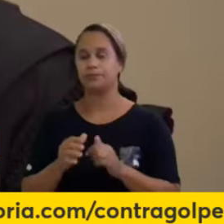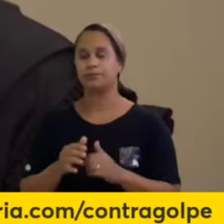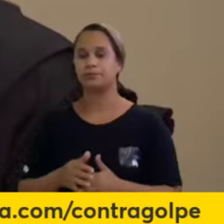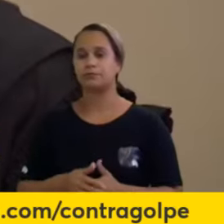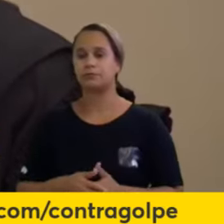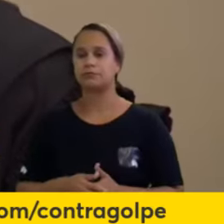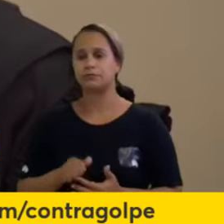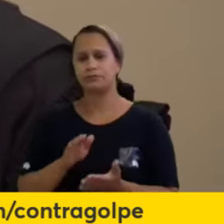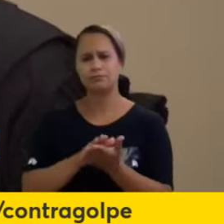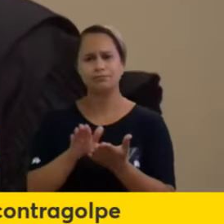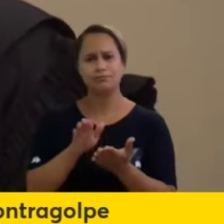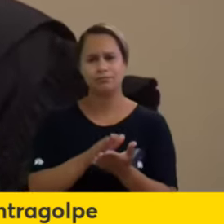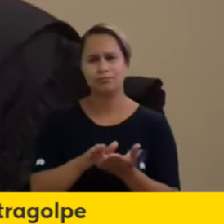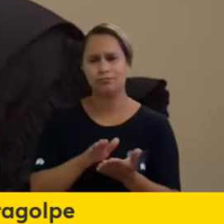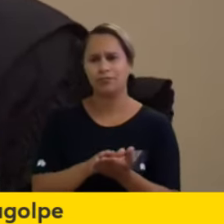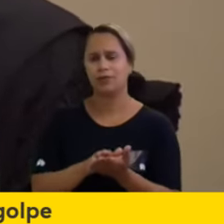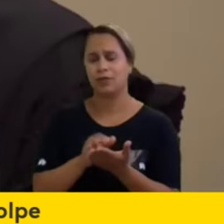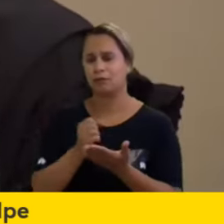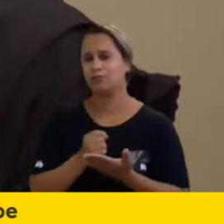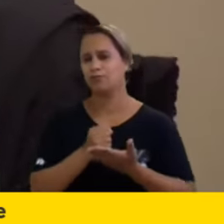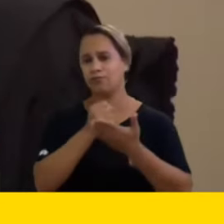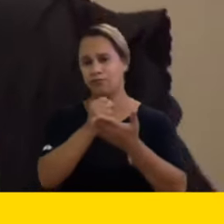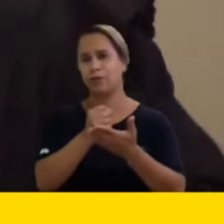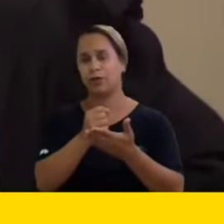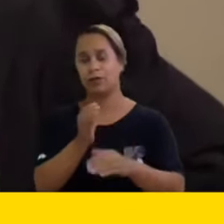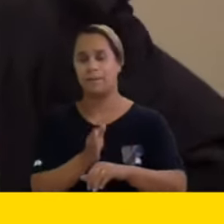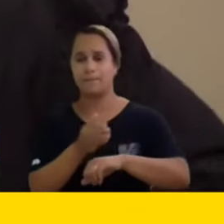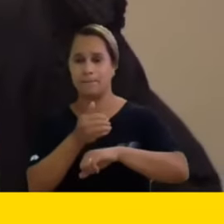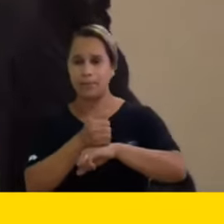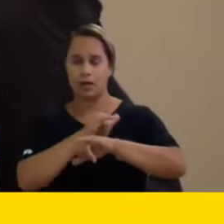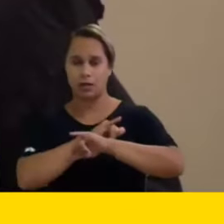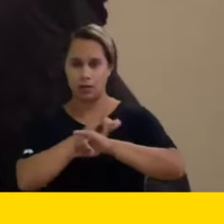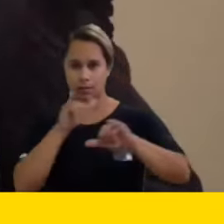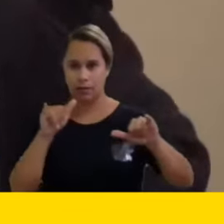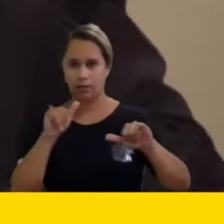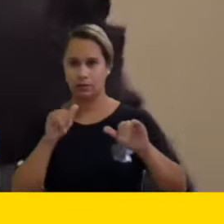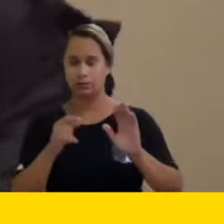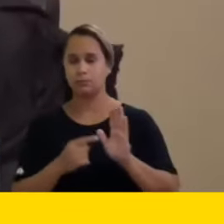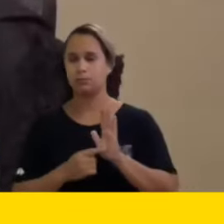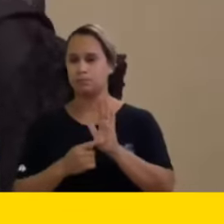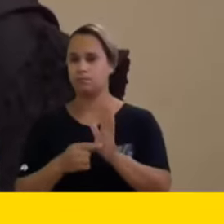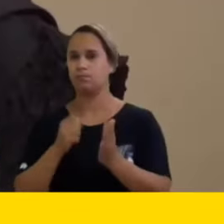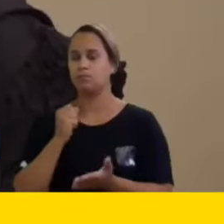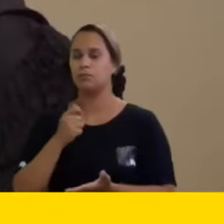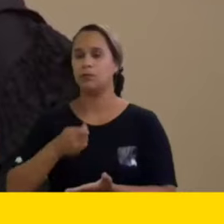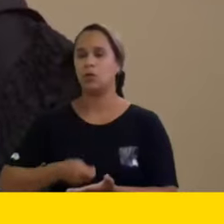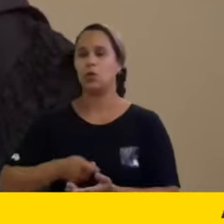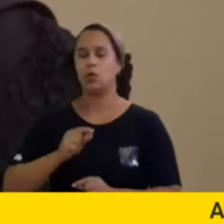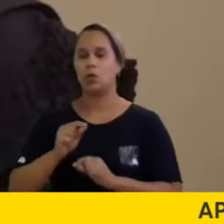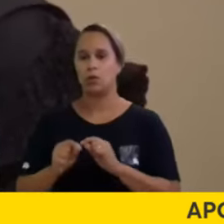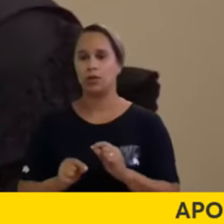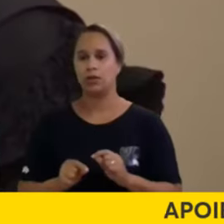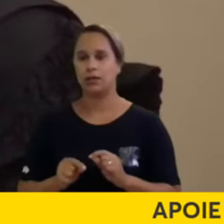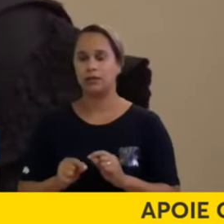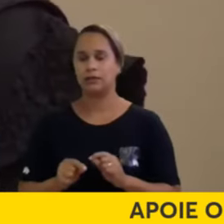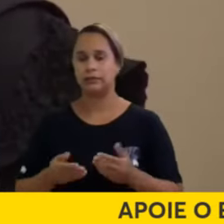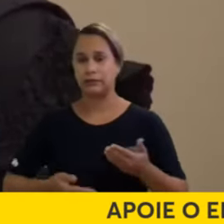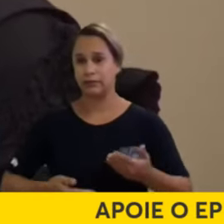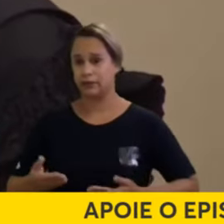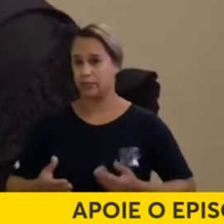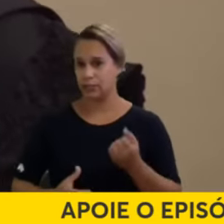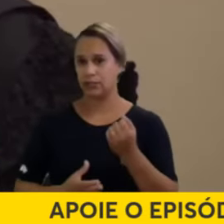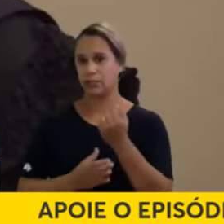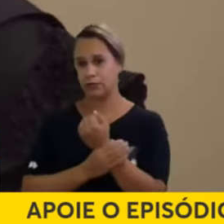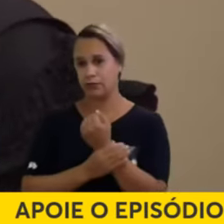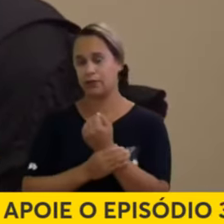em favor da pré-campanha trata-se isso sim da constatação de que uma das notas fiscais relativas a serviços de segurança provavelmente havia sido